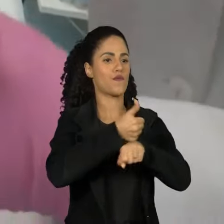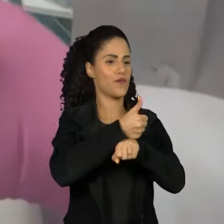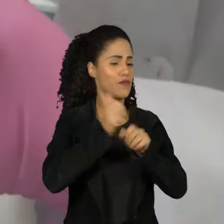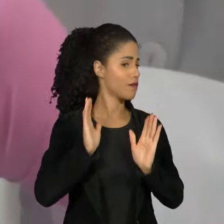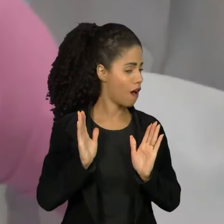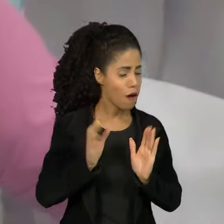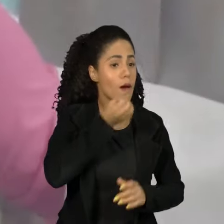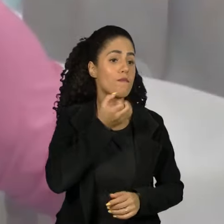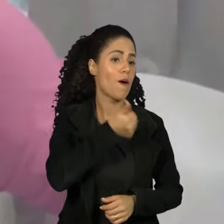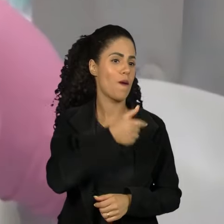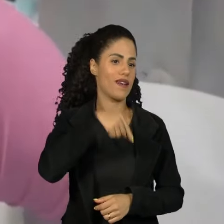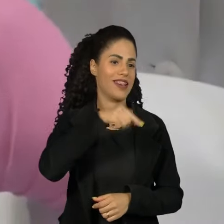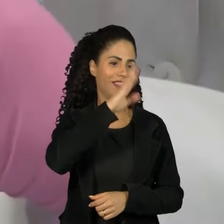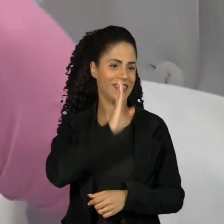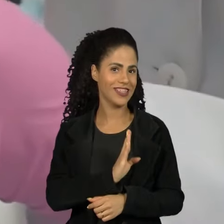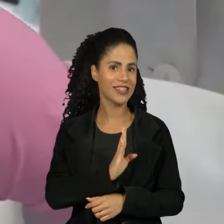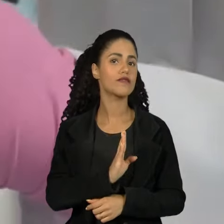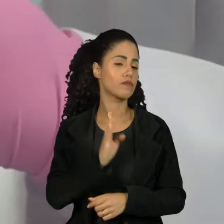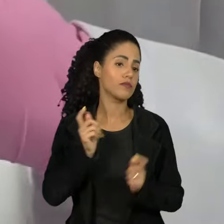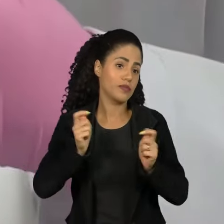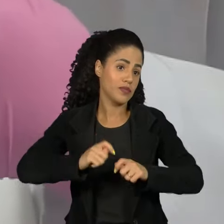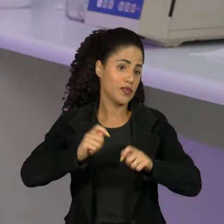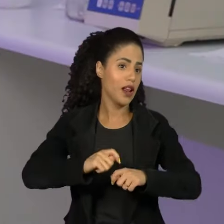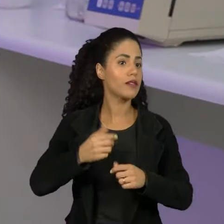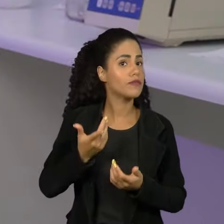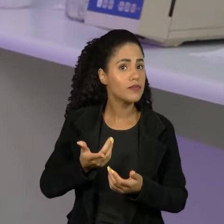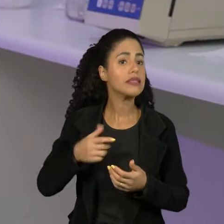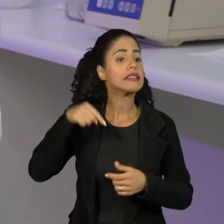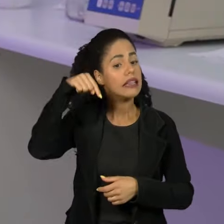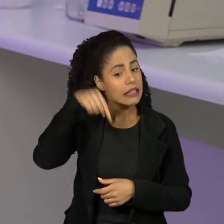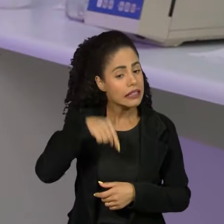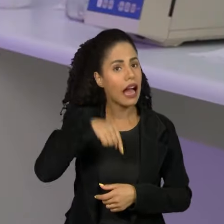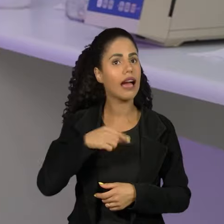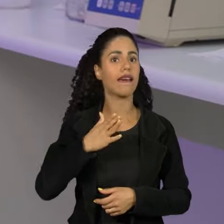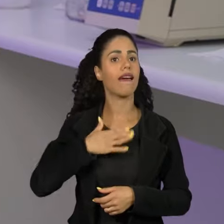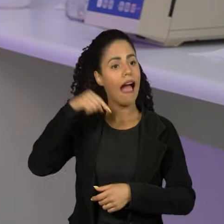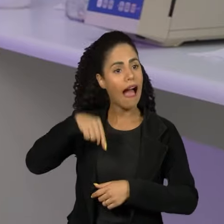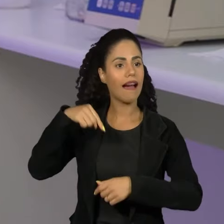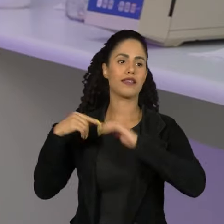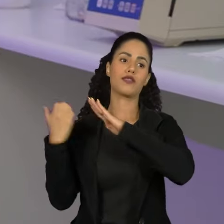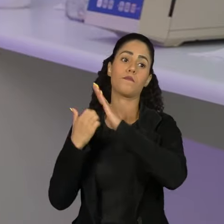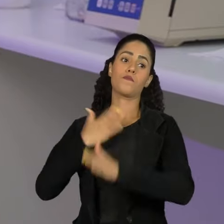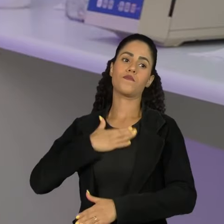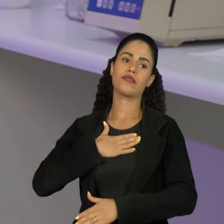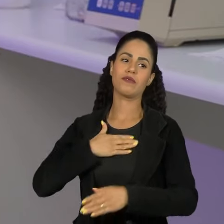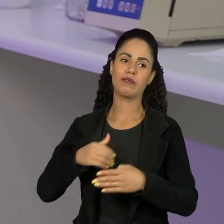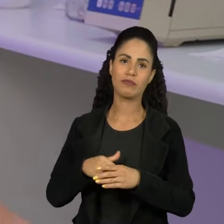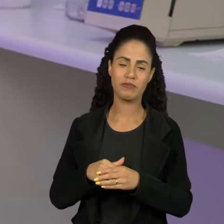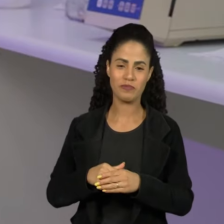AI, mas no final tem que alguém botar o prompt. E esse prompt vem daqui.